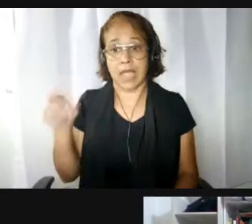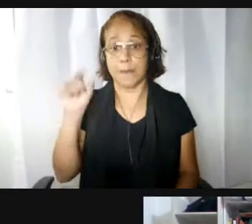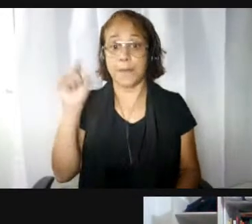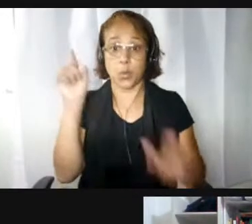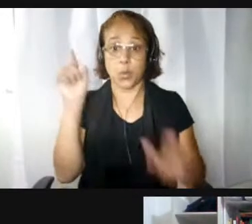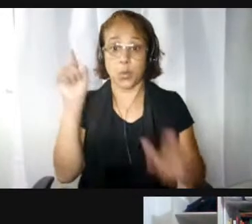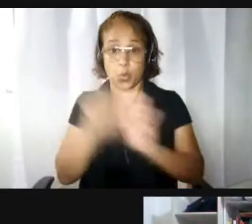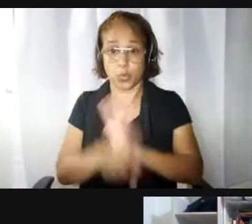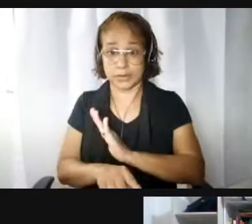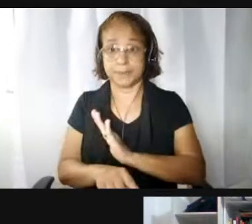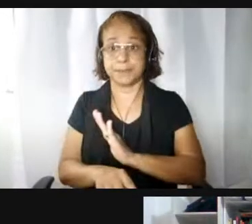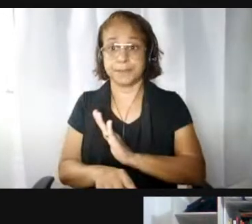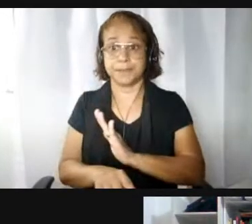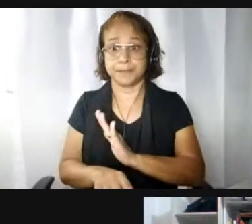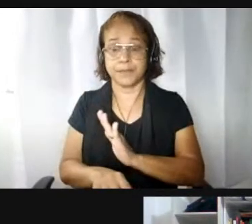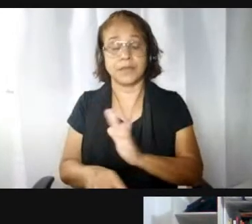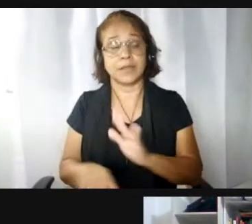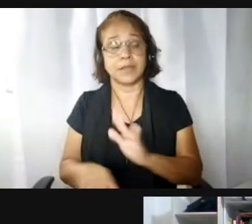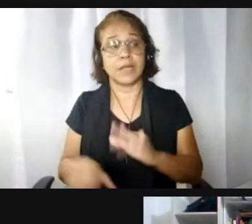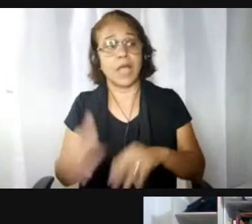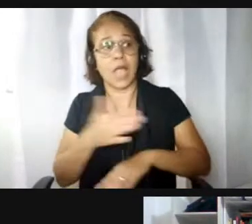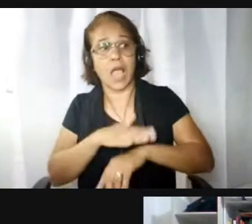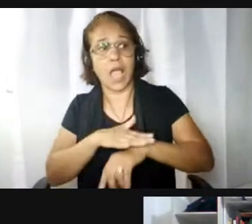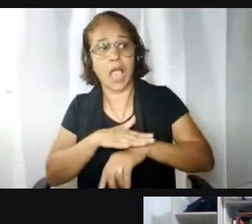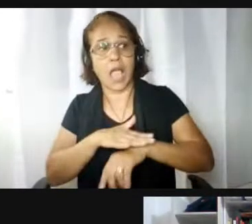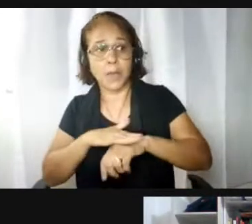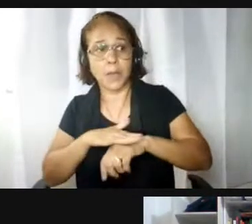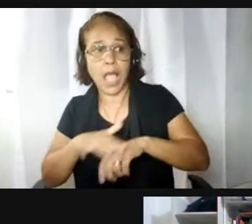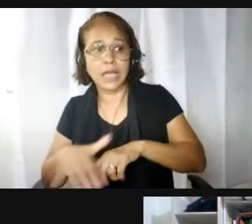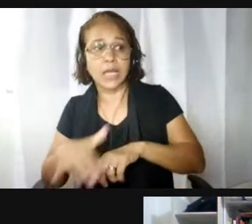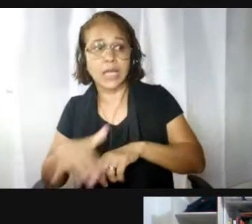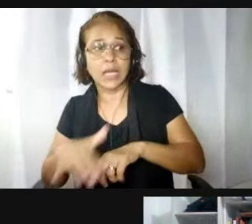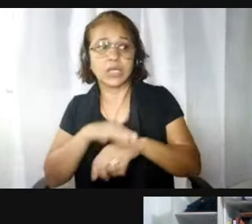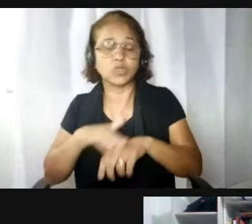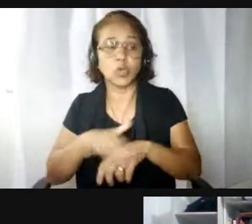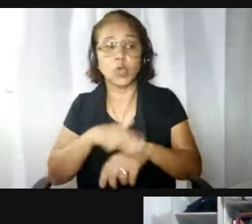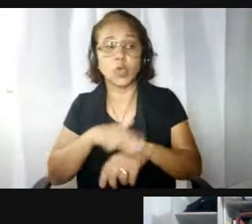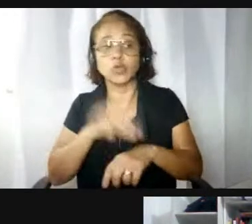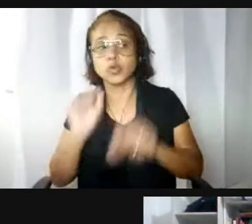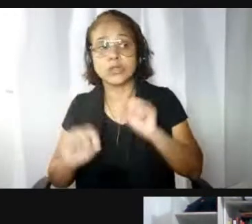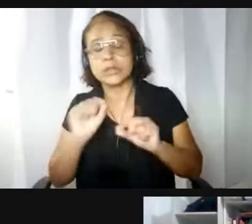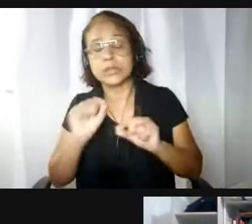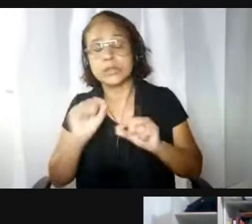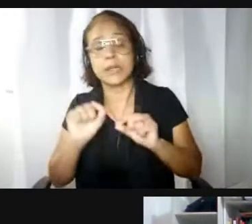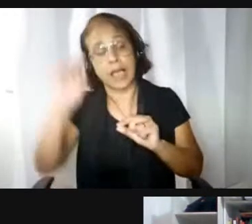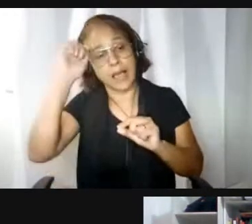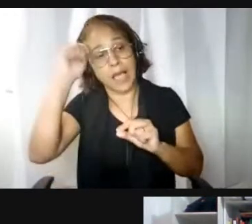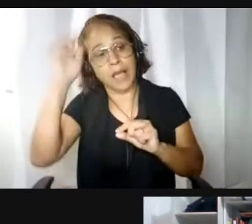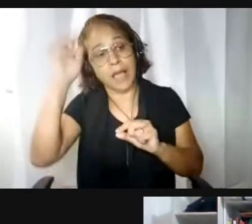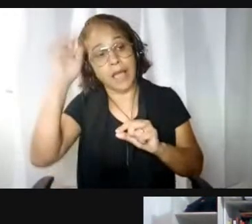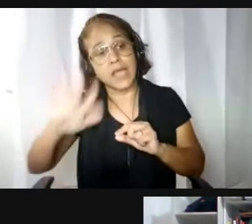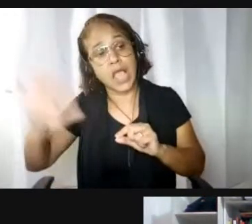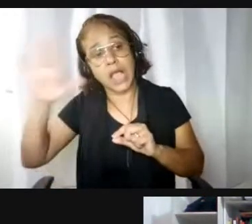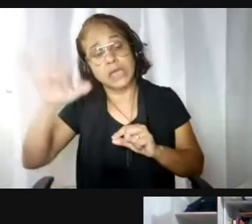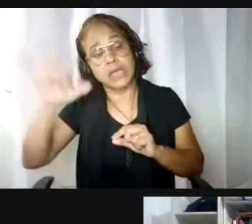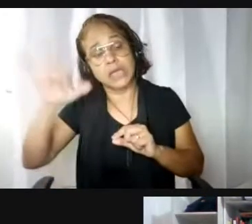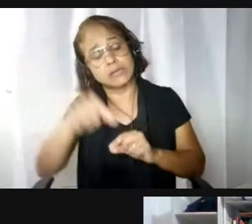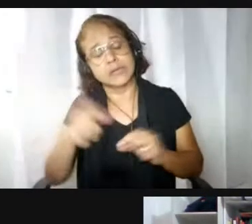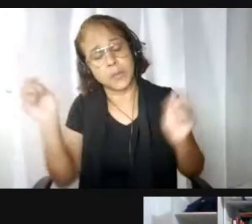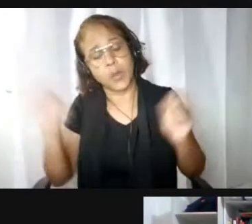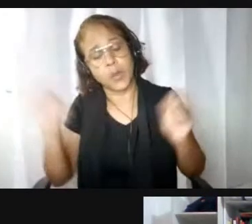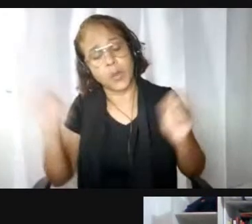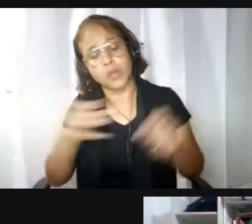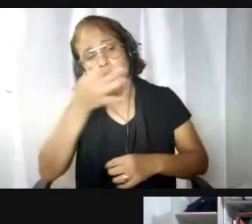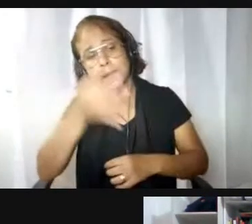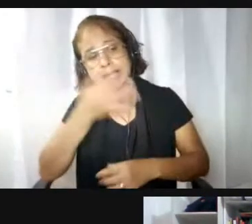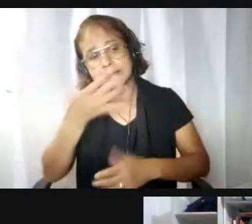matriz africana. Ainda há grandes lacunas ou já alguns trabalhos? Então, perguntando se você poderia comentar um pouquinho a respeito. Tá,